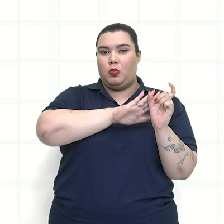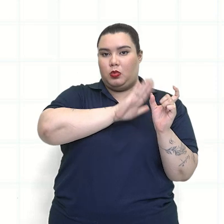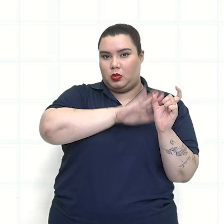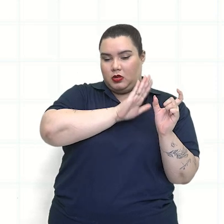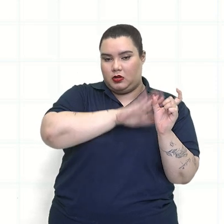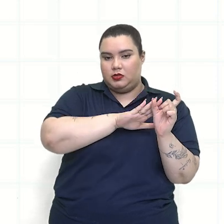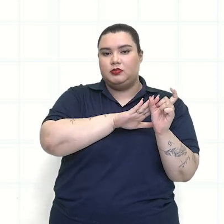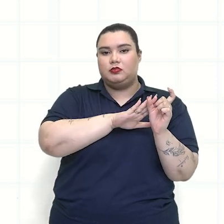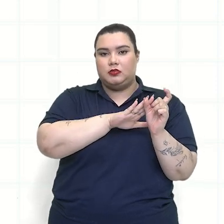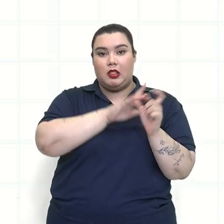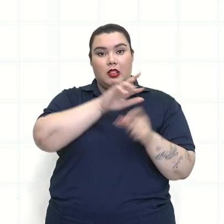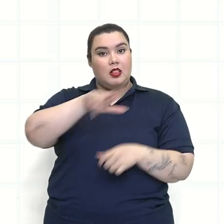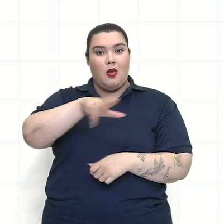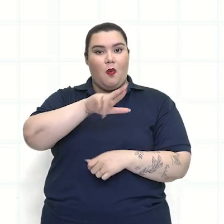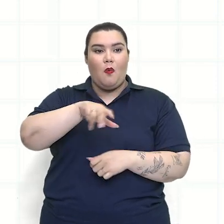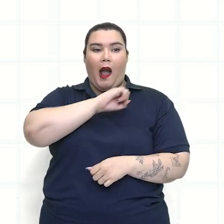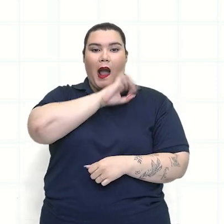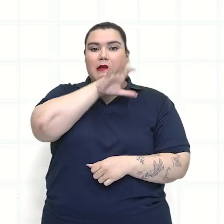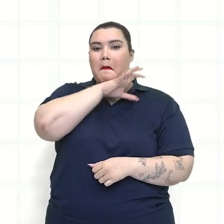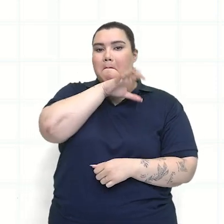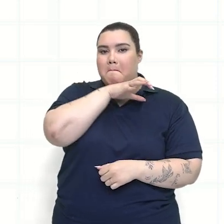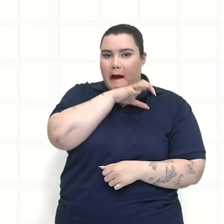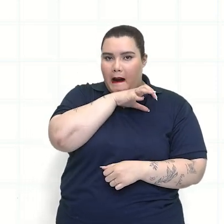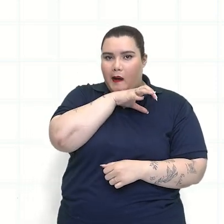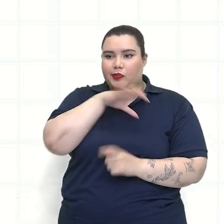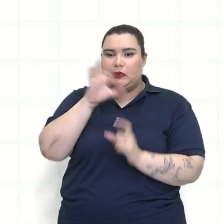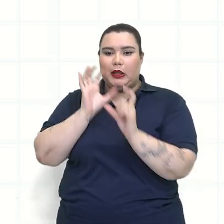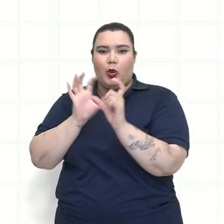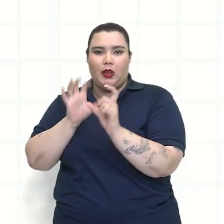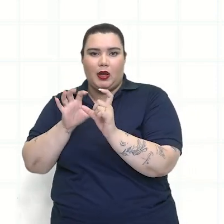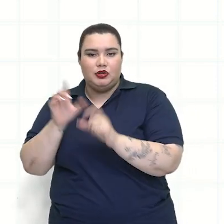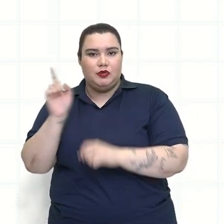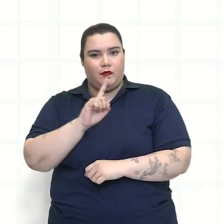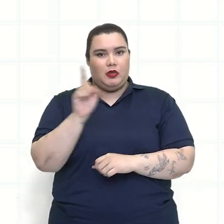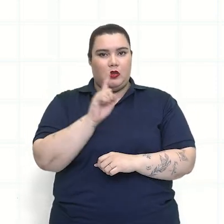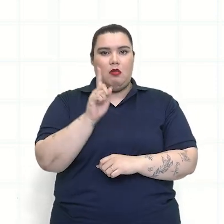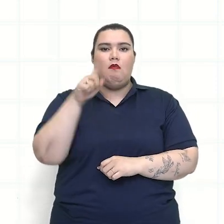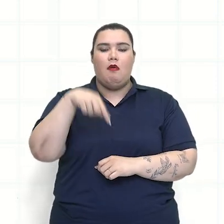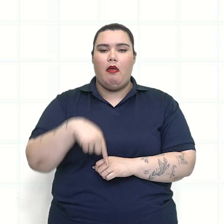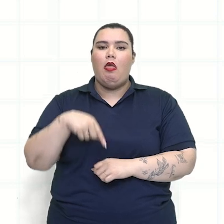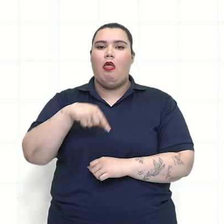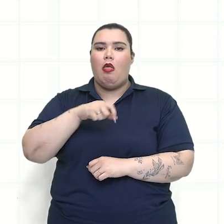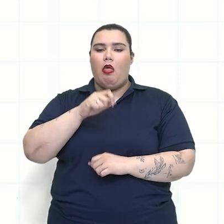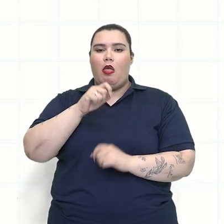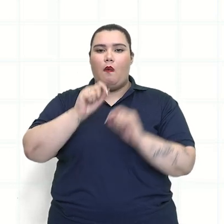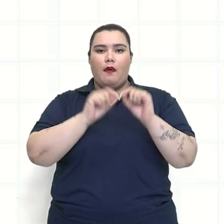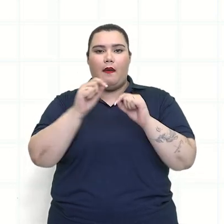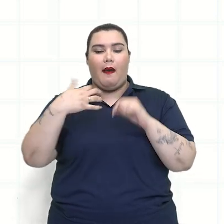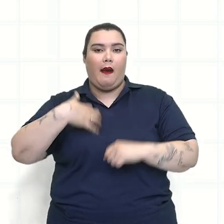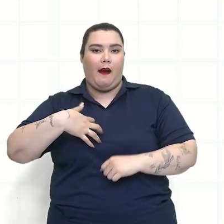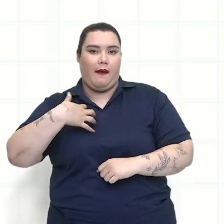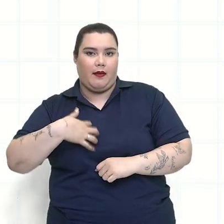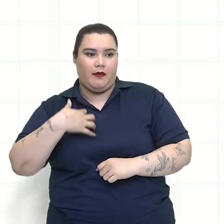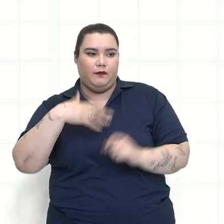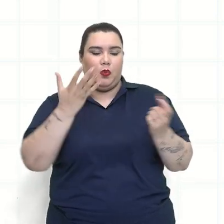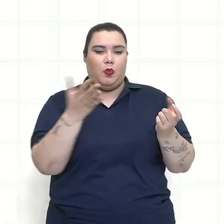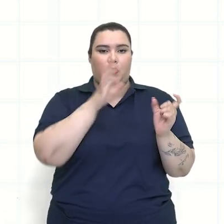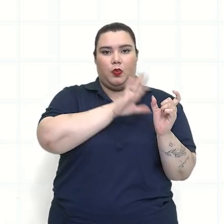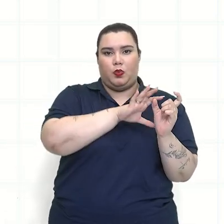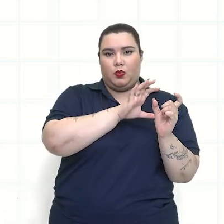conotativo, não é? Fera não está no seu sentido real, usual. Aquele menino